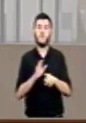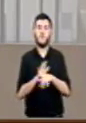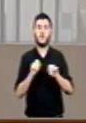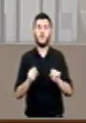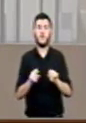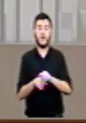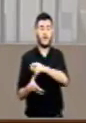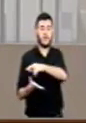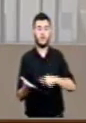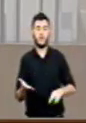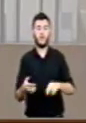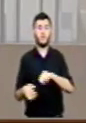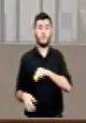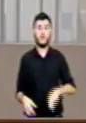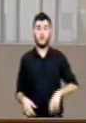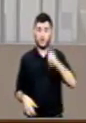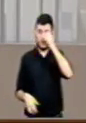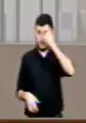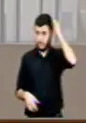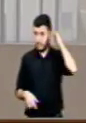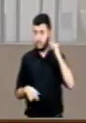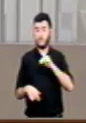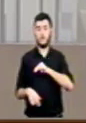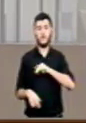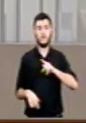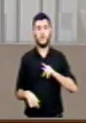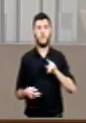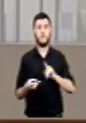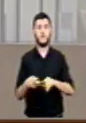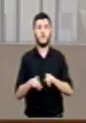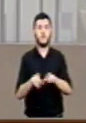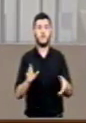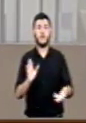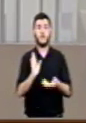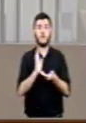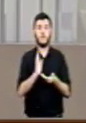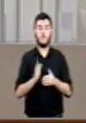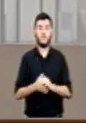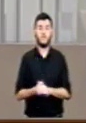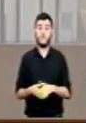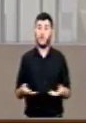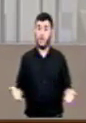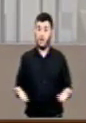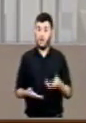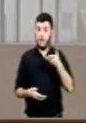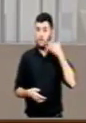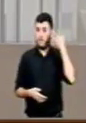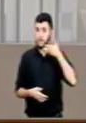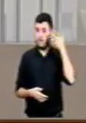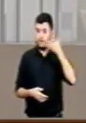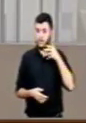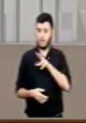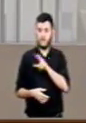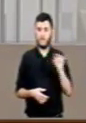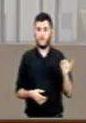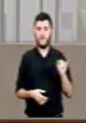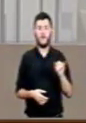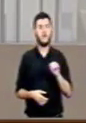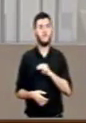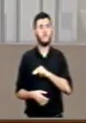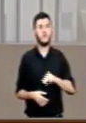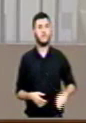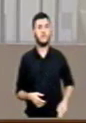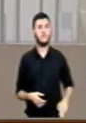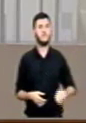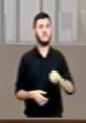Moraes, agravante do Ministério Público Federal, agravado Câmara dos Deputados. Vou passar inicialmente a palavra ao ministro Edson Fachin